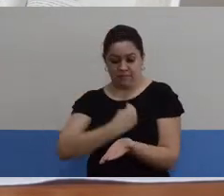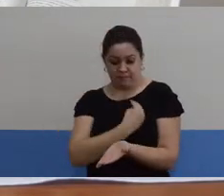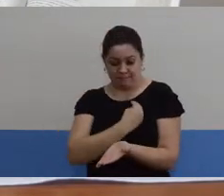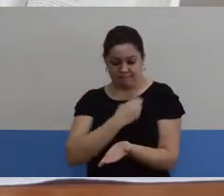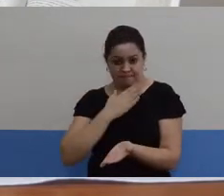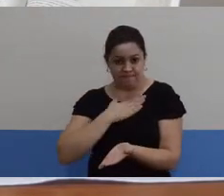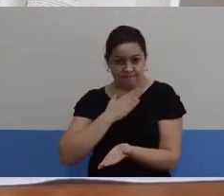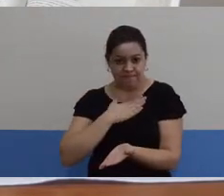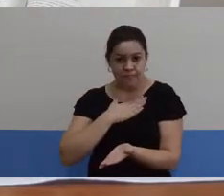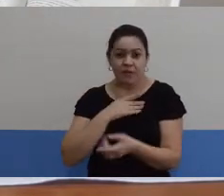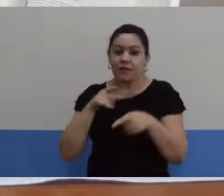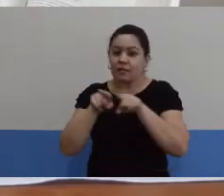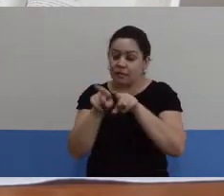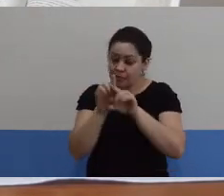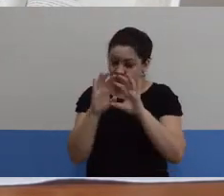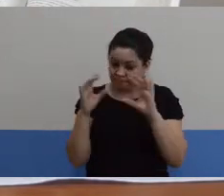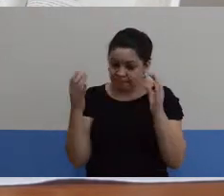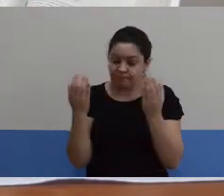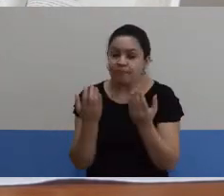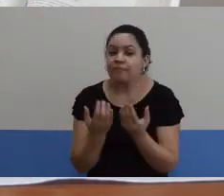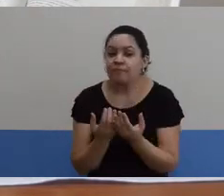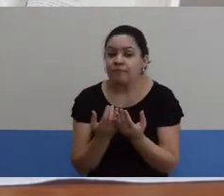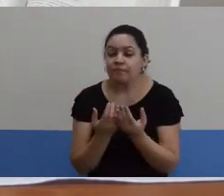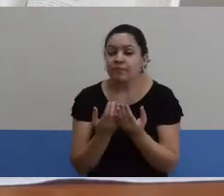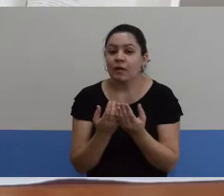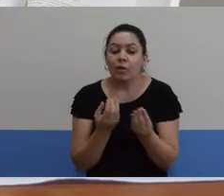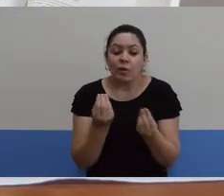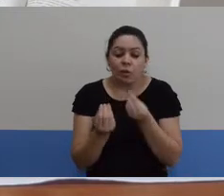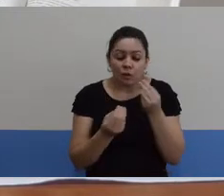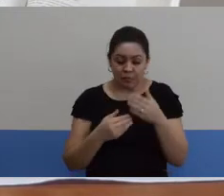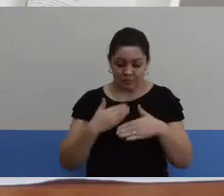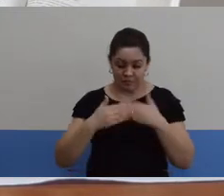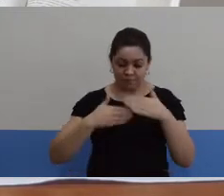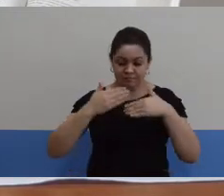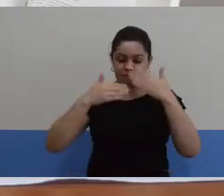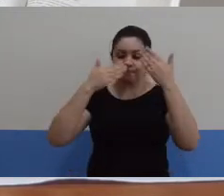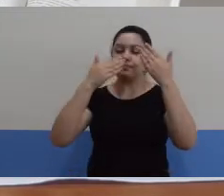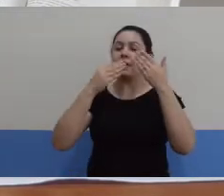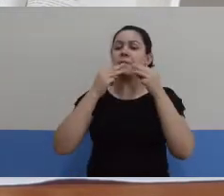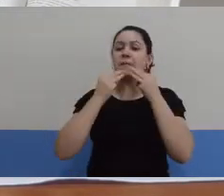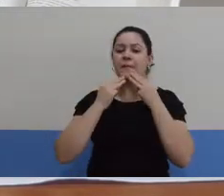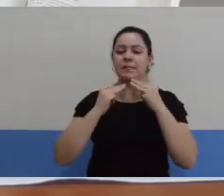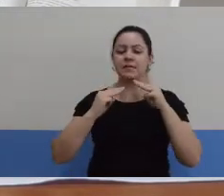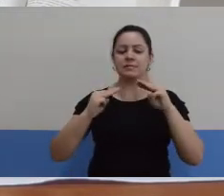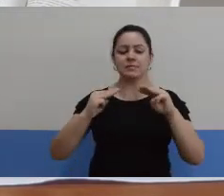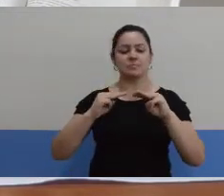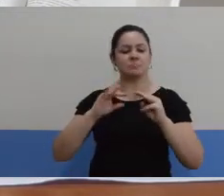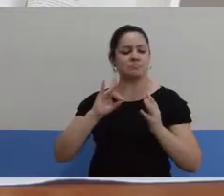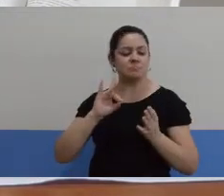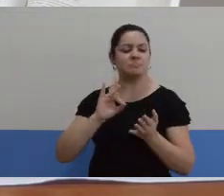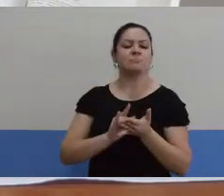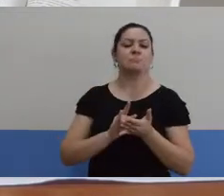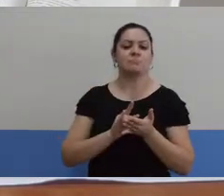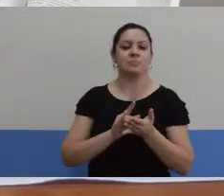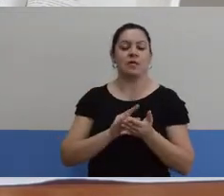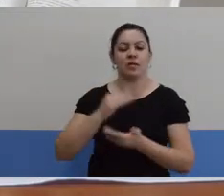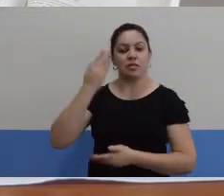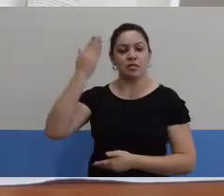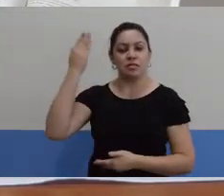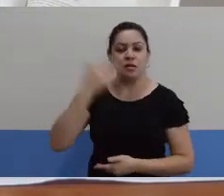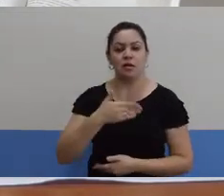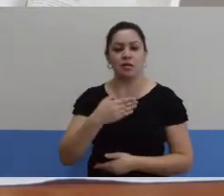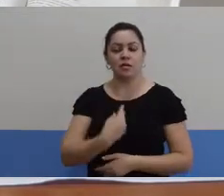ardor missionário, no testemunho da vida para trazer outras pessoas? Como vencer